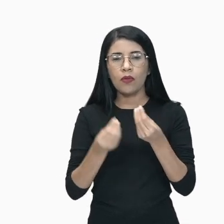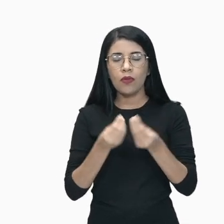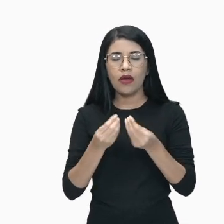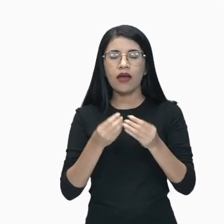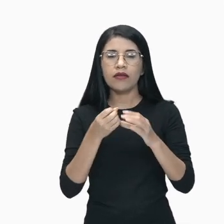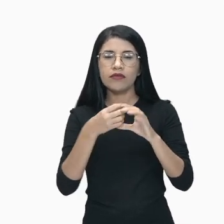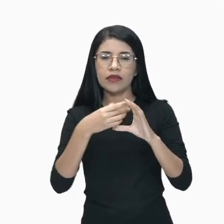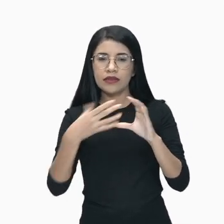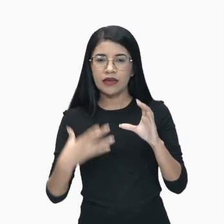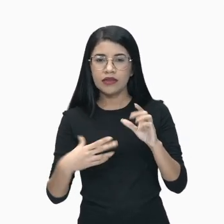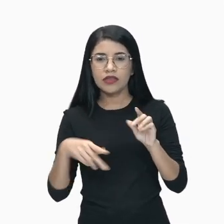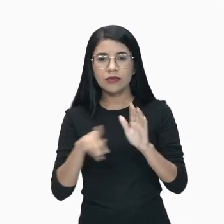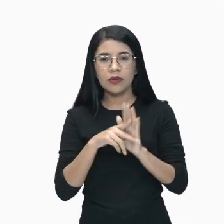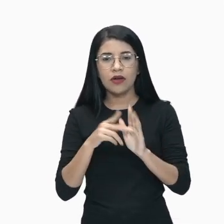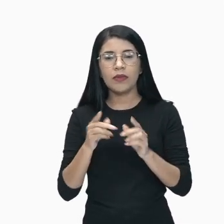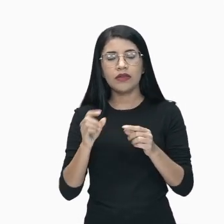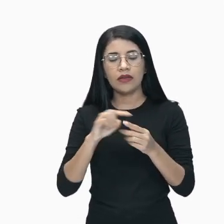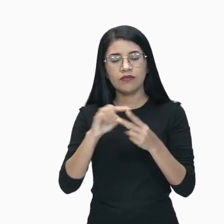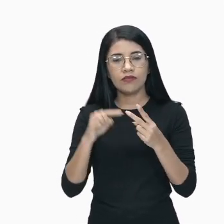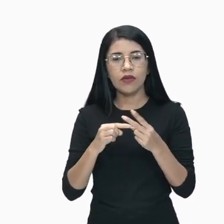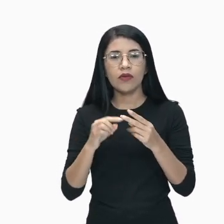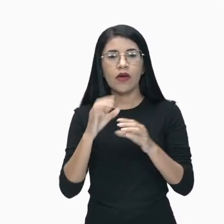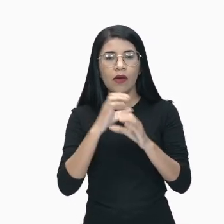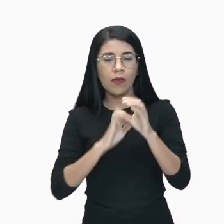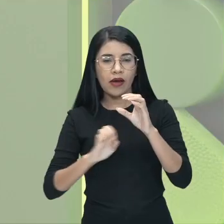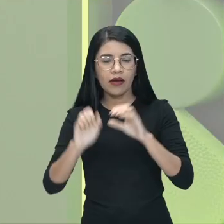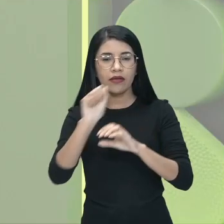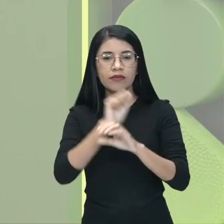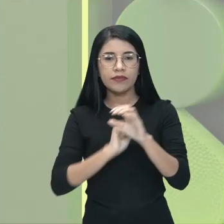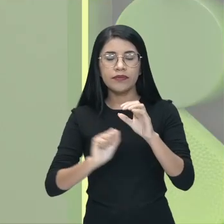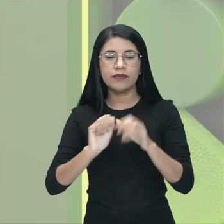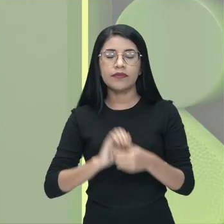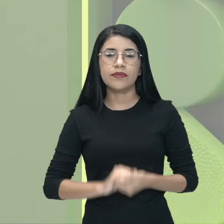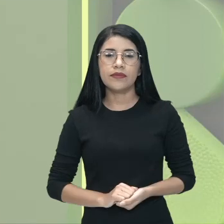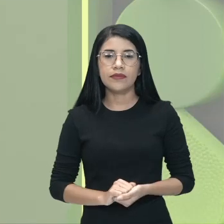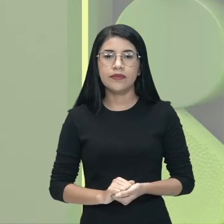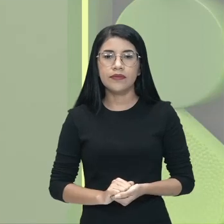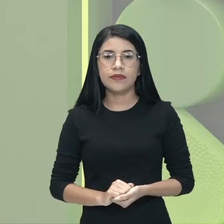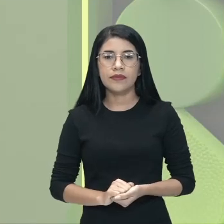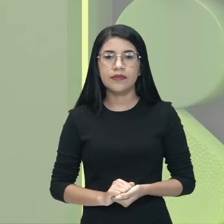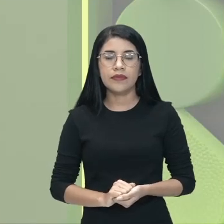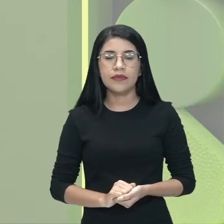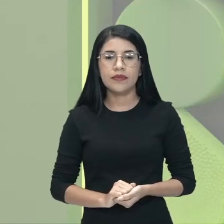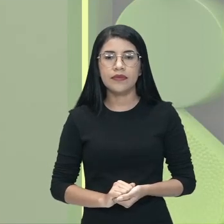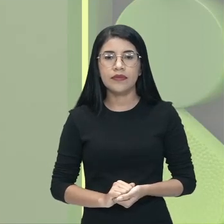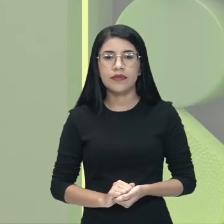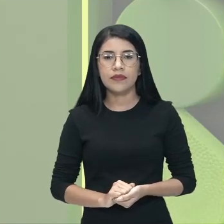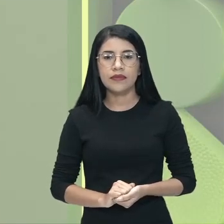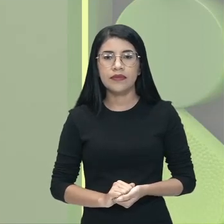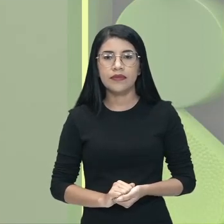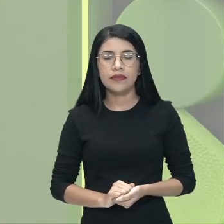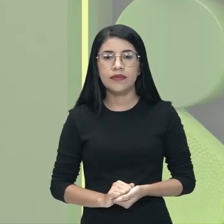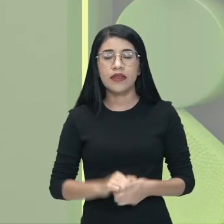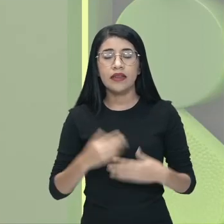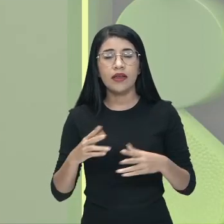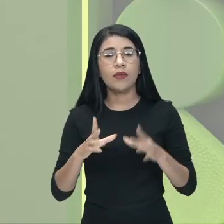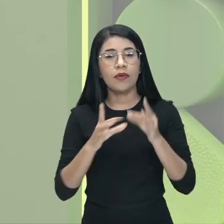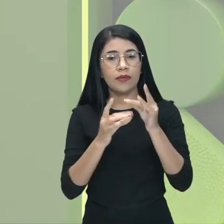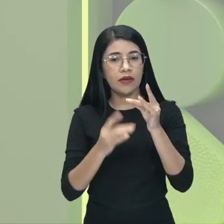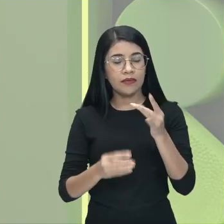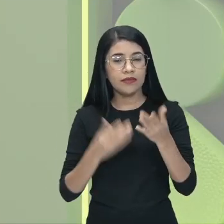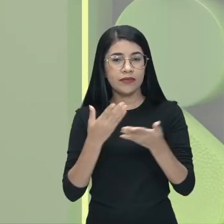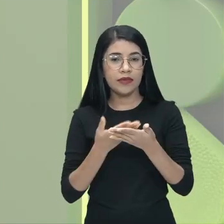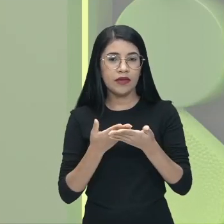da força elétrica entre duas cargas elétricas. Então, meus queridos, esse é o